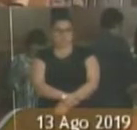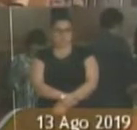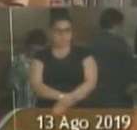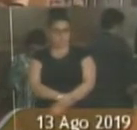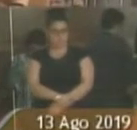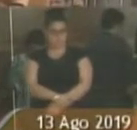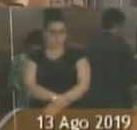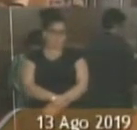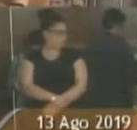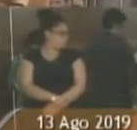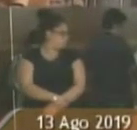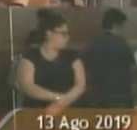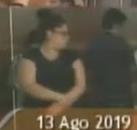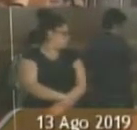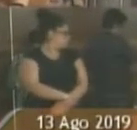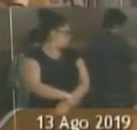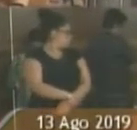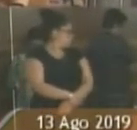Zé.